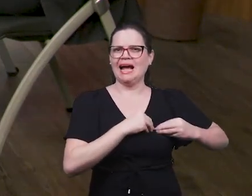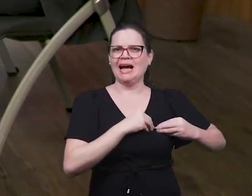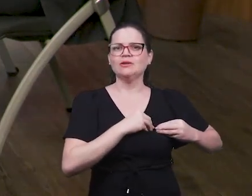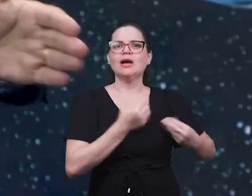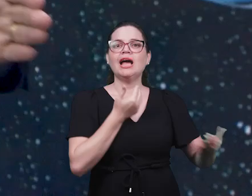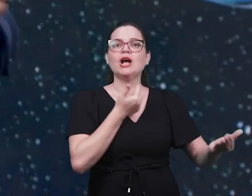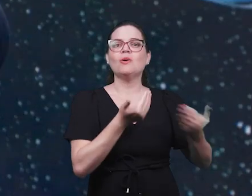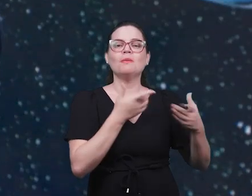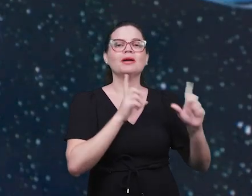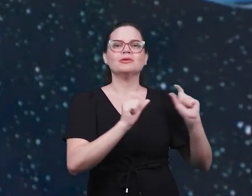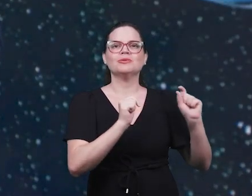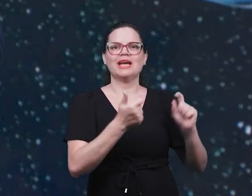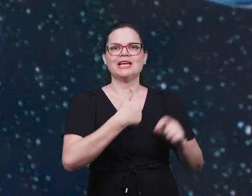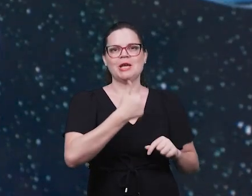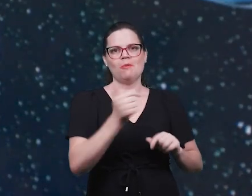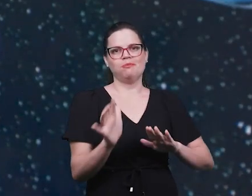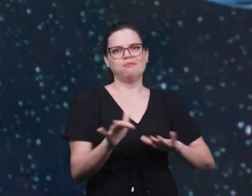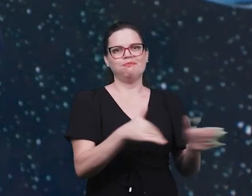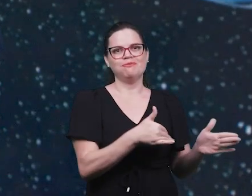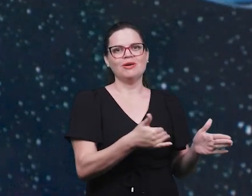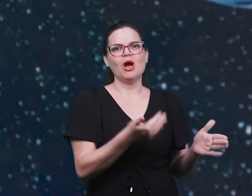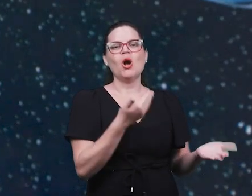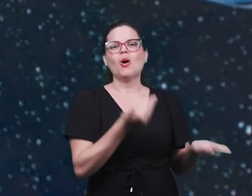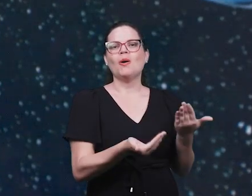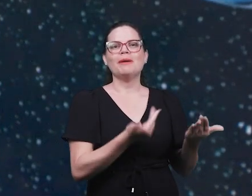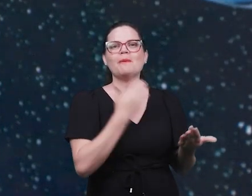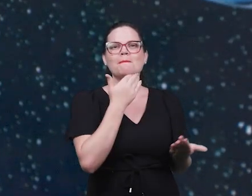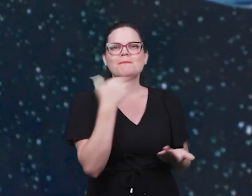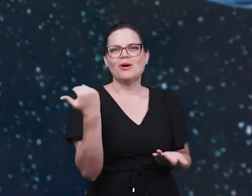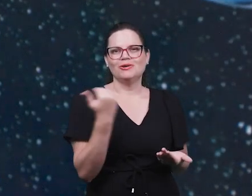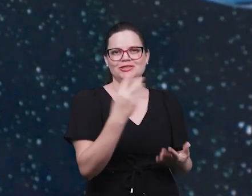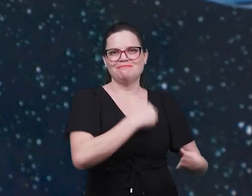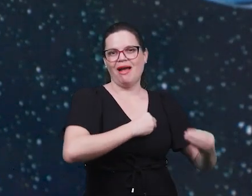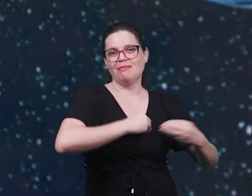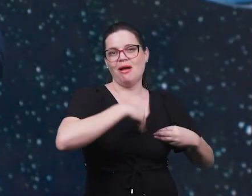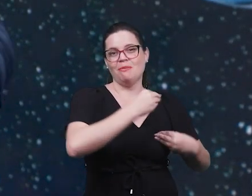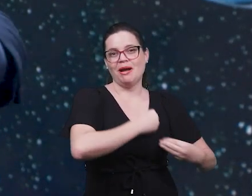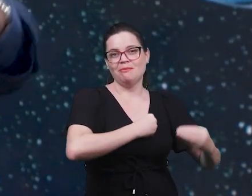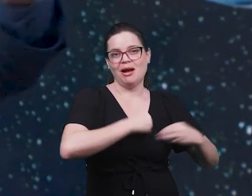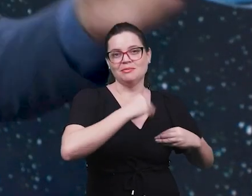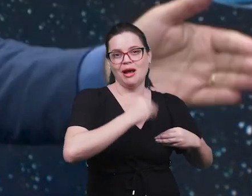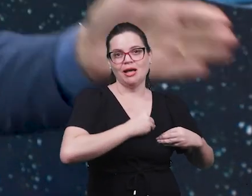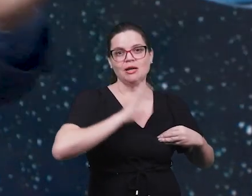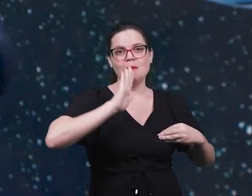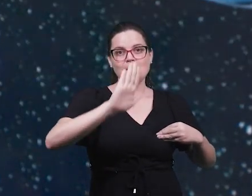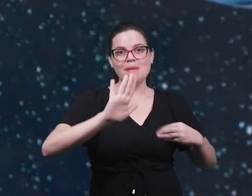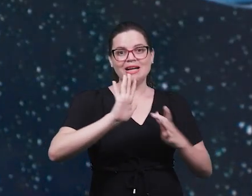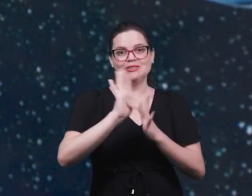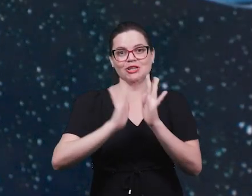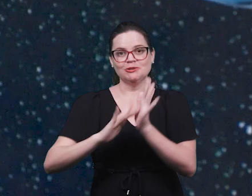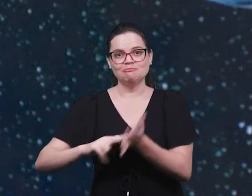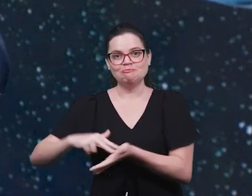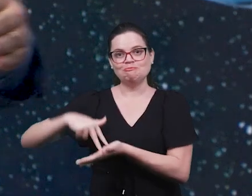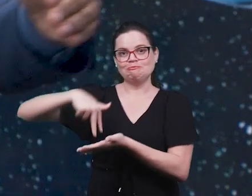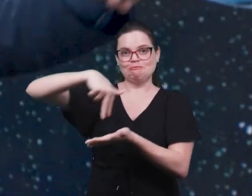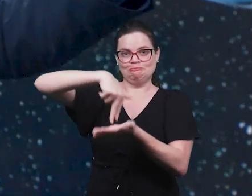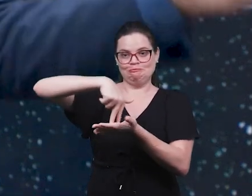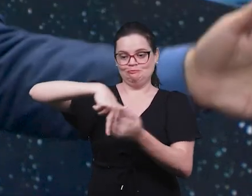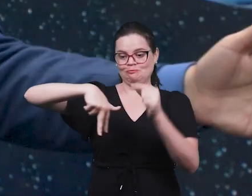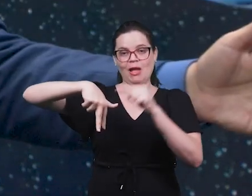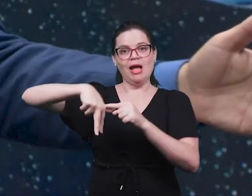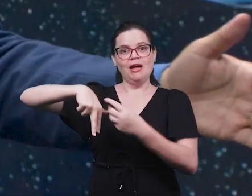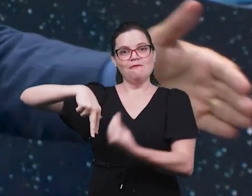E agora podemos ter a certeza de uma vida eterna Amém. com Glória a ele. Deus. Por isso que é a ressurreição e a vida, porque ele